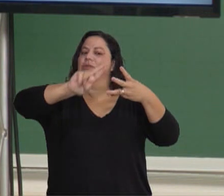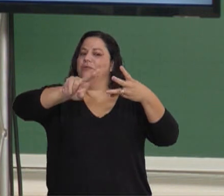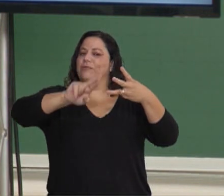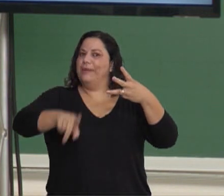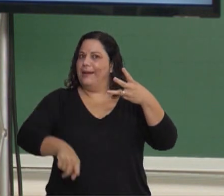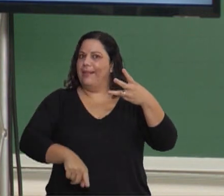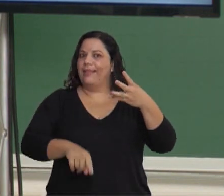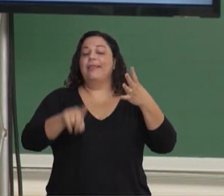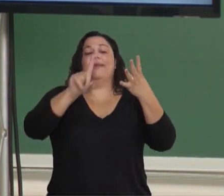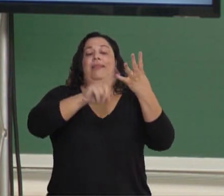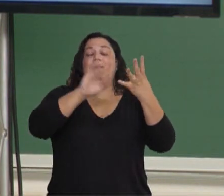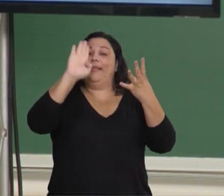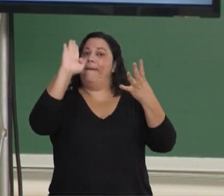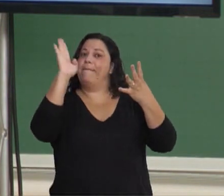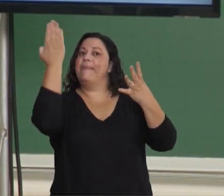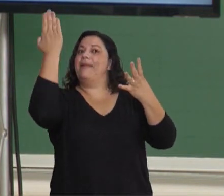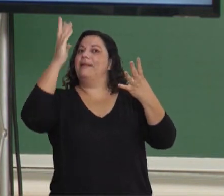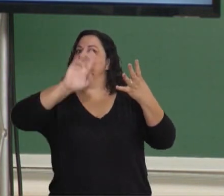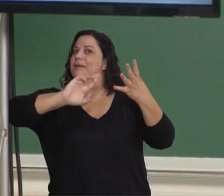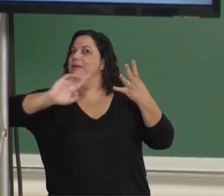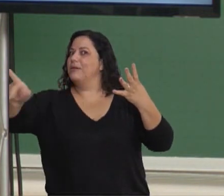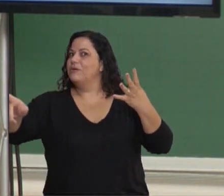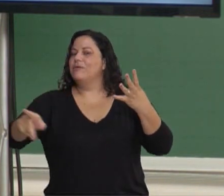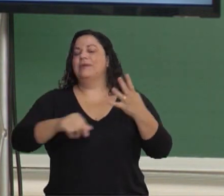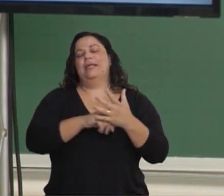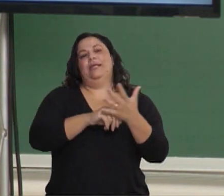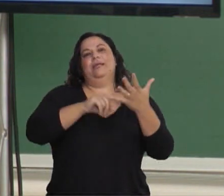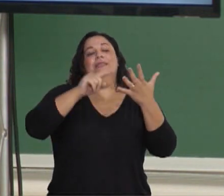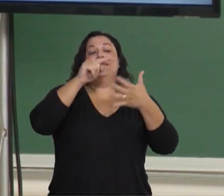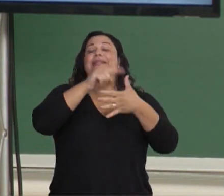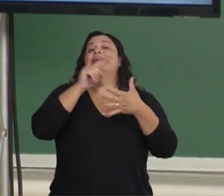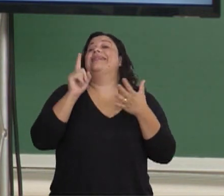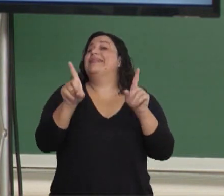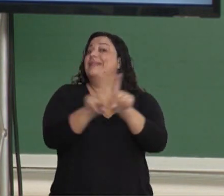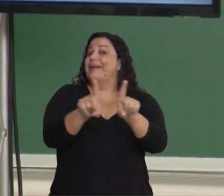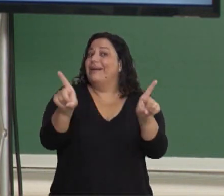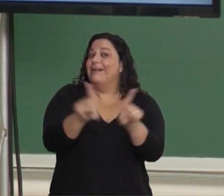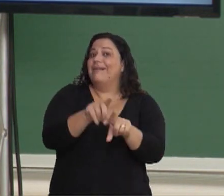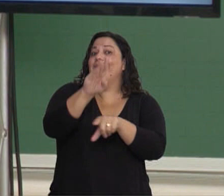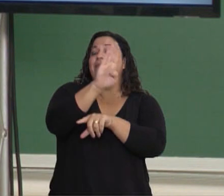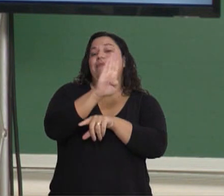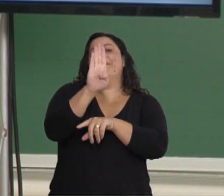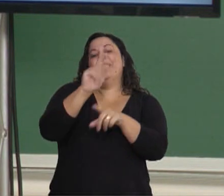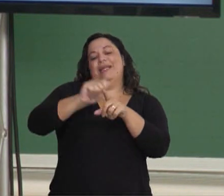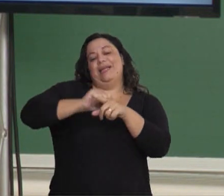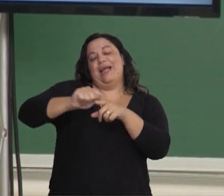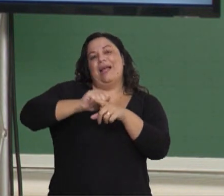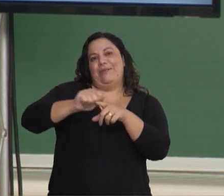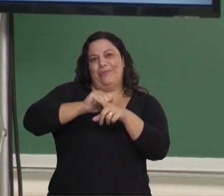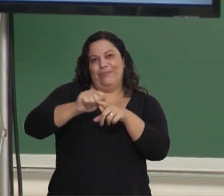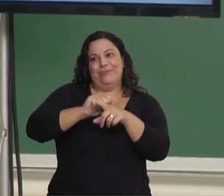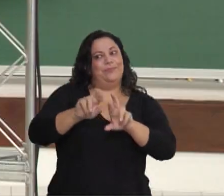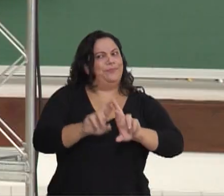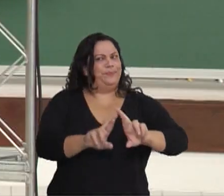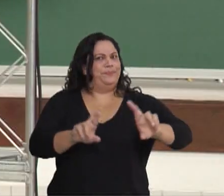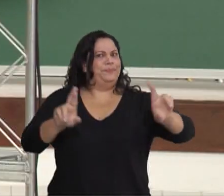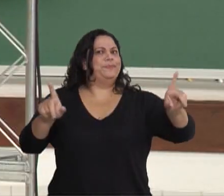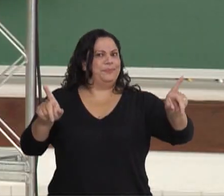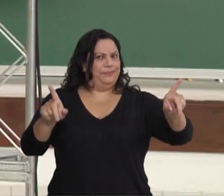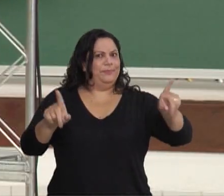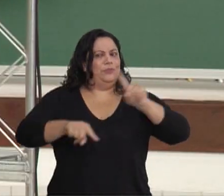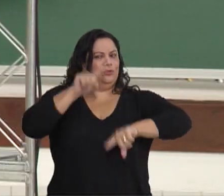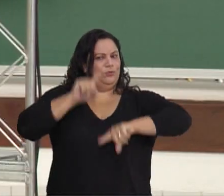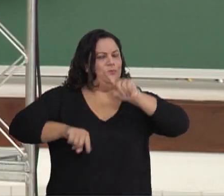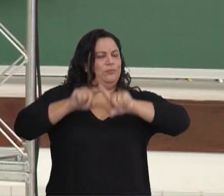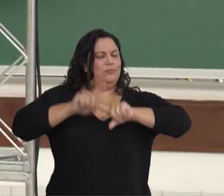da borracha, aonde ela não consegue fazer esse processo. Por isso são definidas como isolantes, ok? Então, avançando mais um